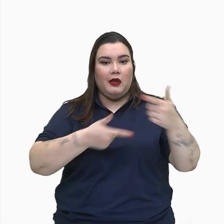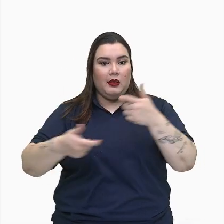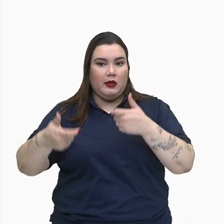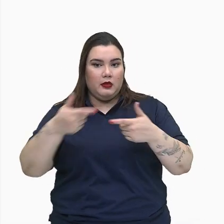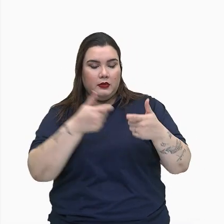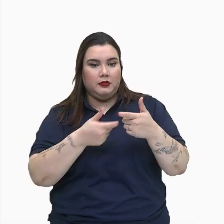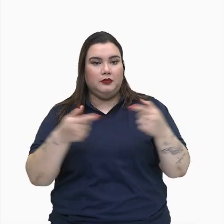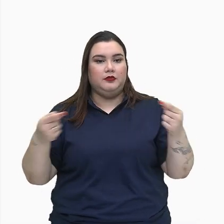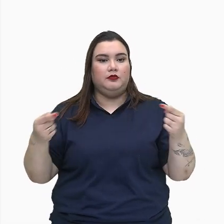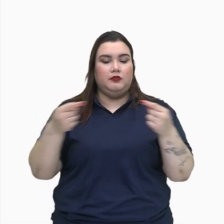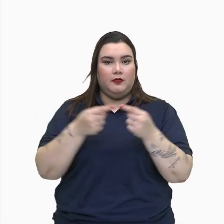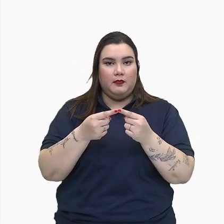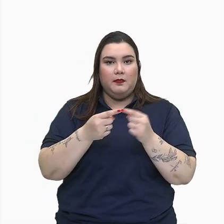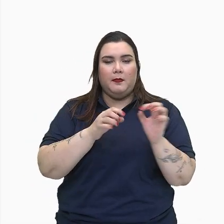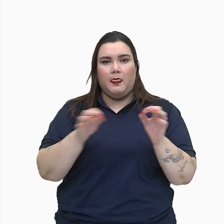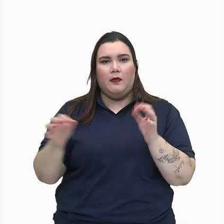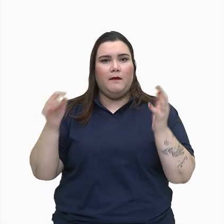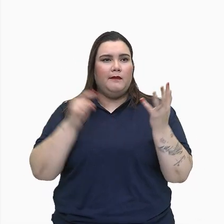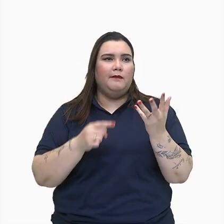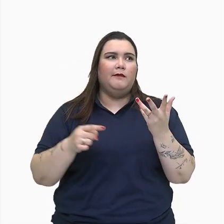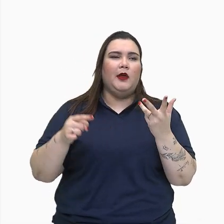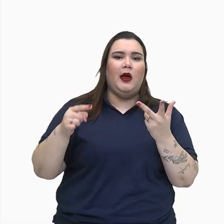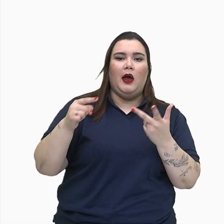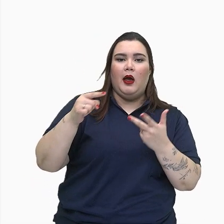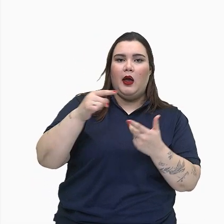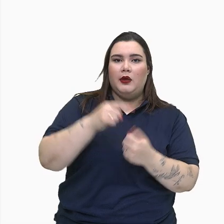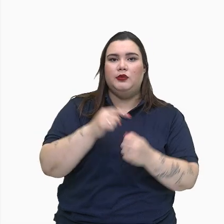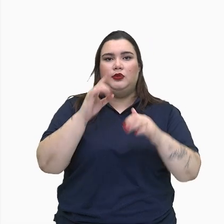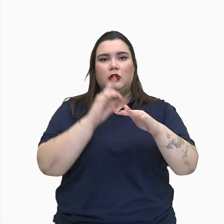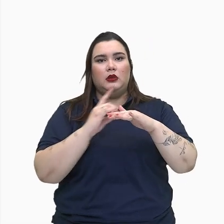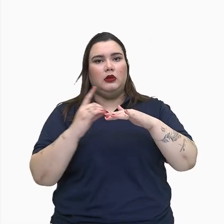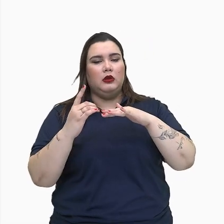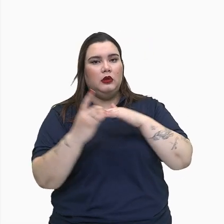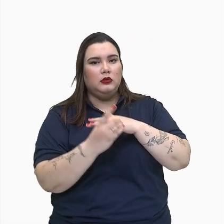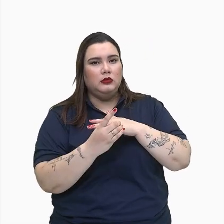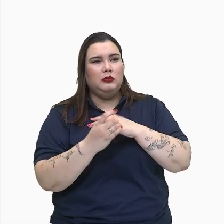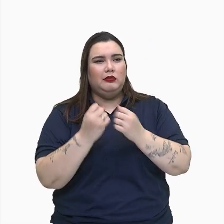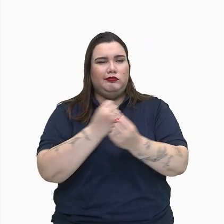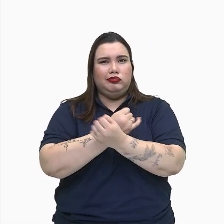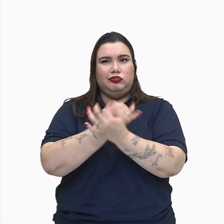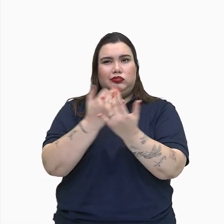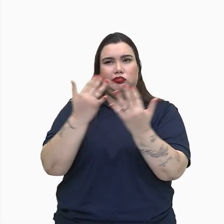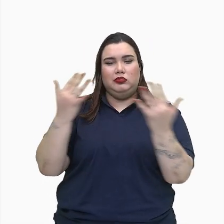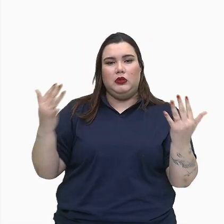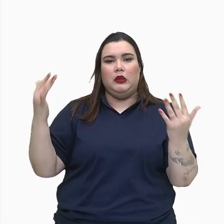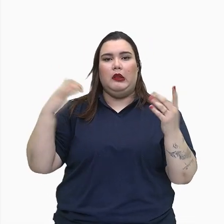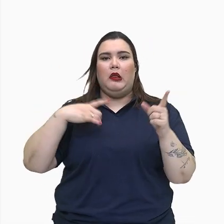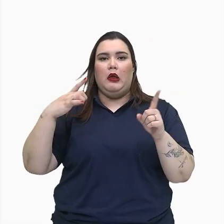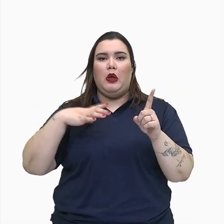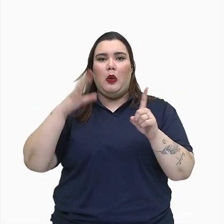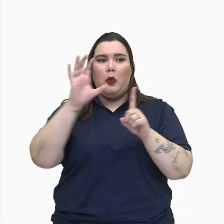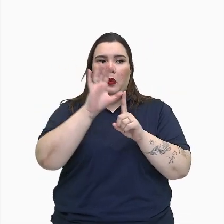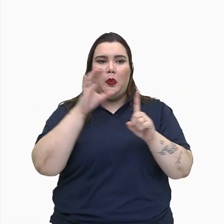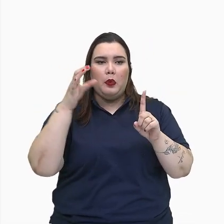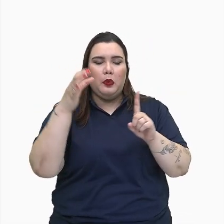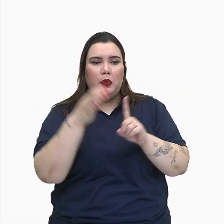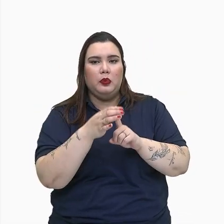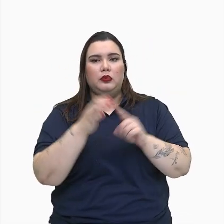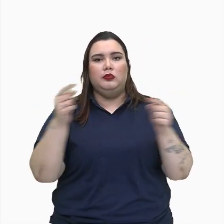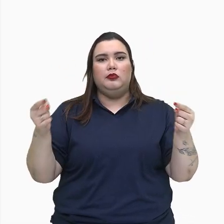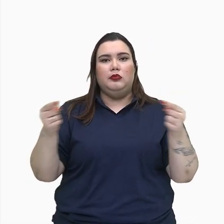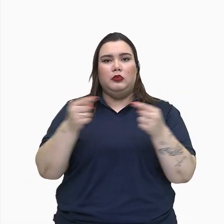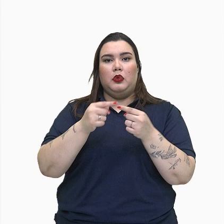de inúmeros, ou seja, vários deuses, e esses deuses são cultuados de acordo com a sua